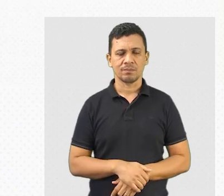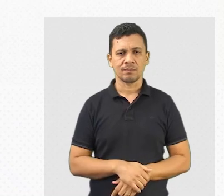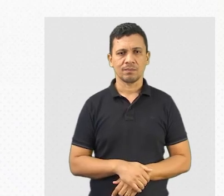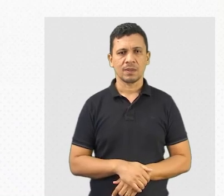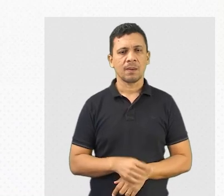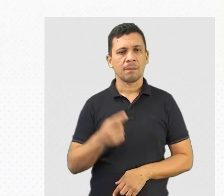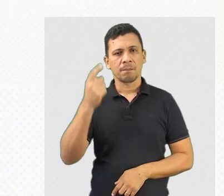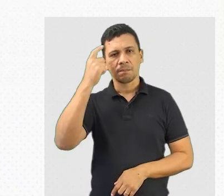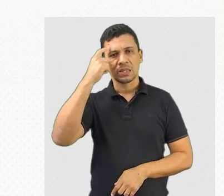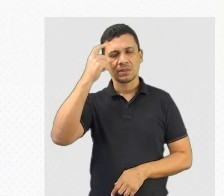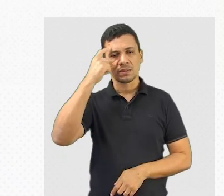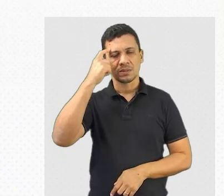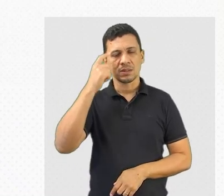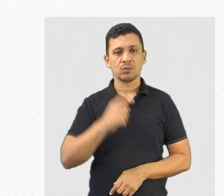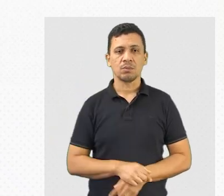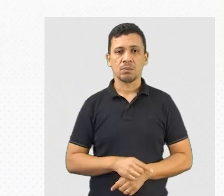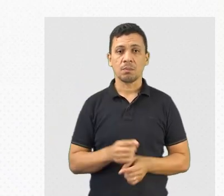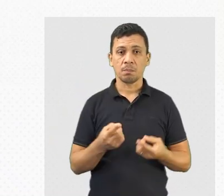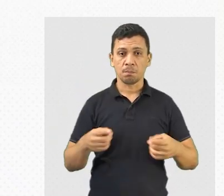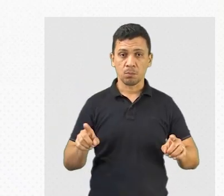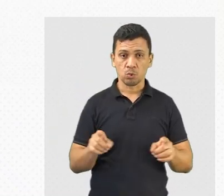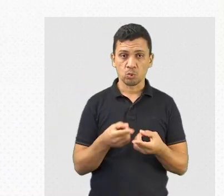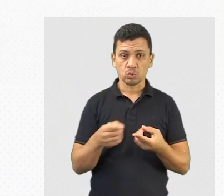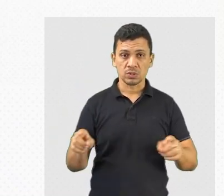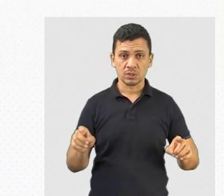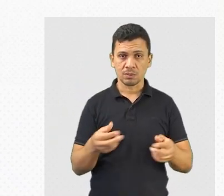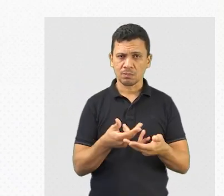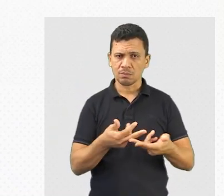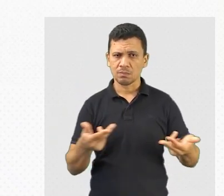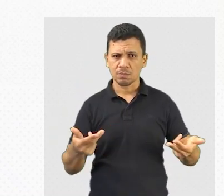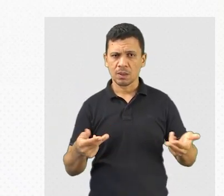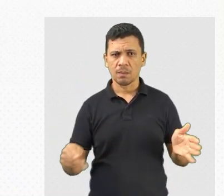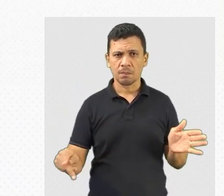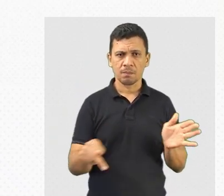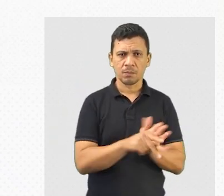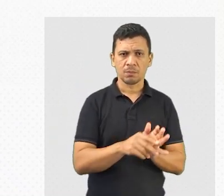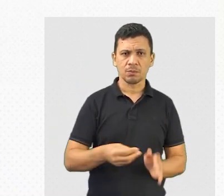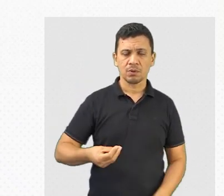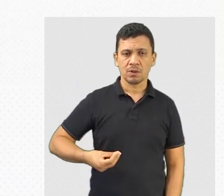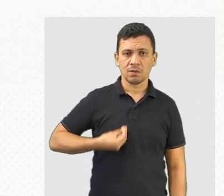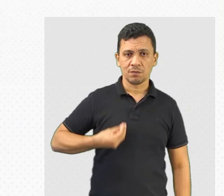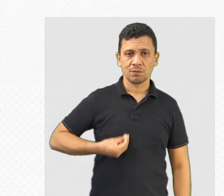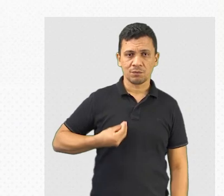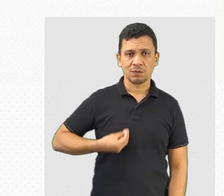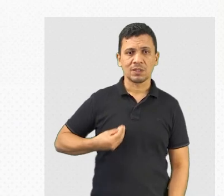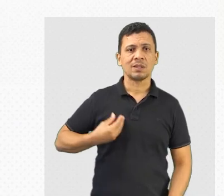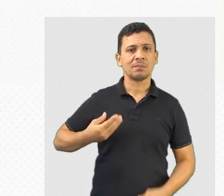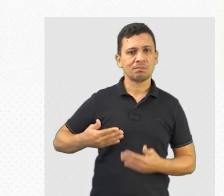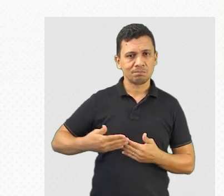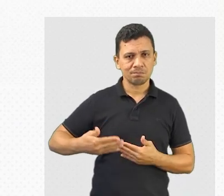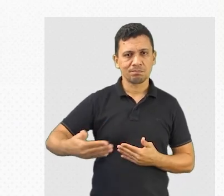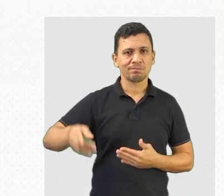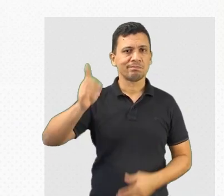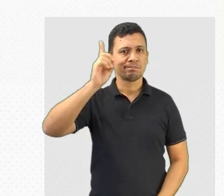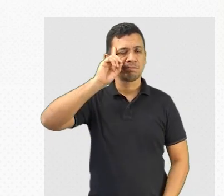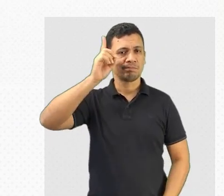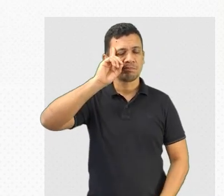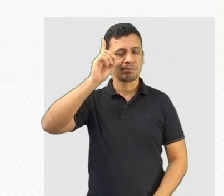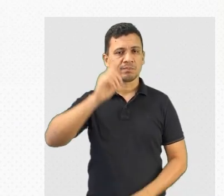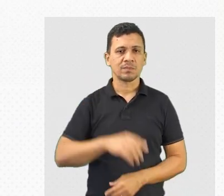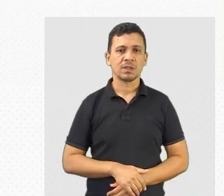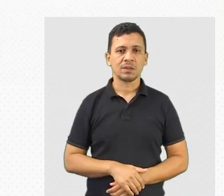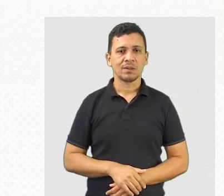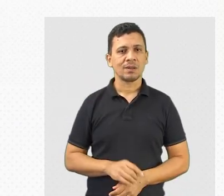músicas, pensando num plural, elas fazem parte da nossa vida cotidiana. Seja como uma forma